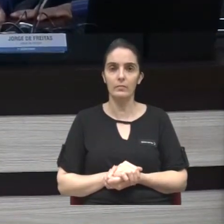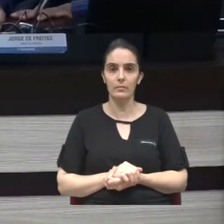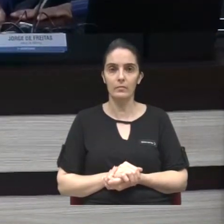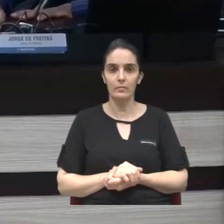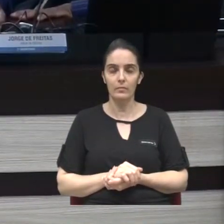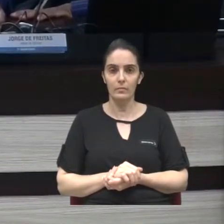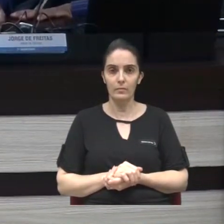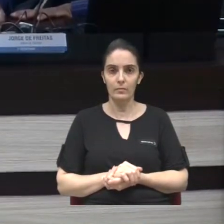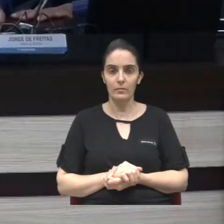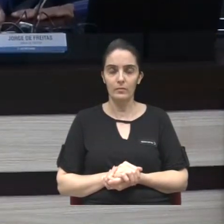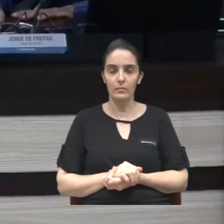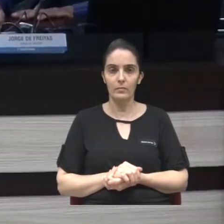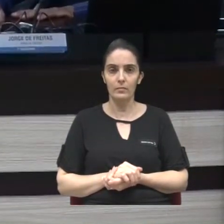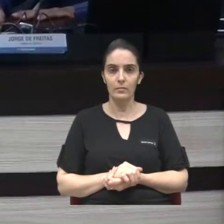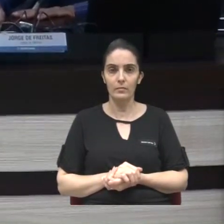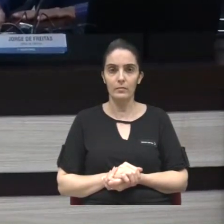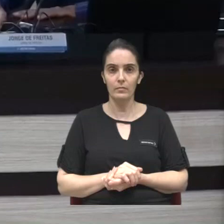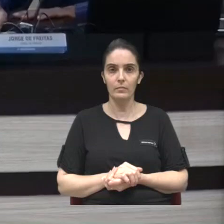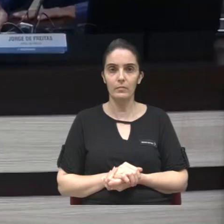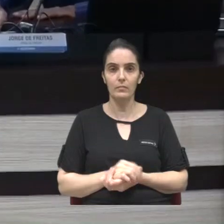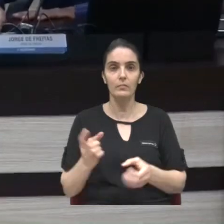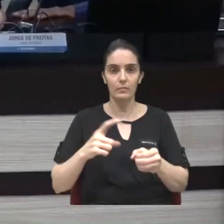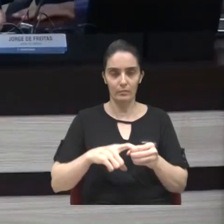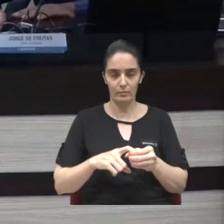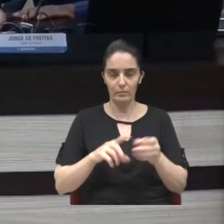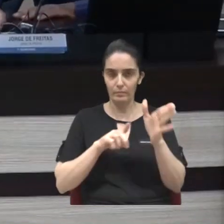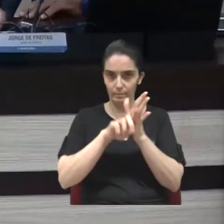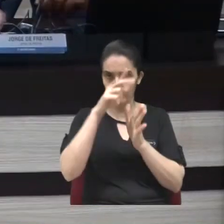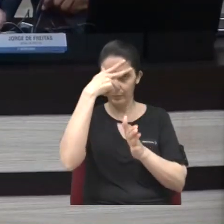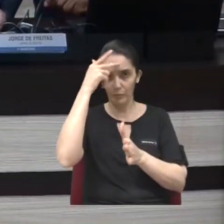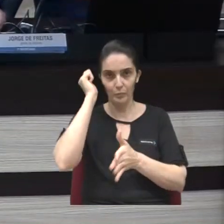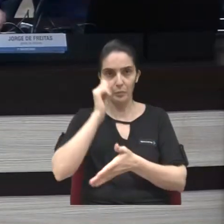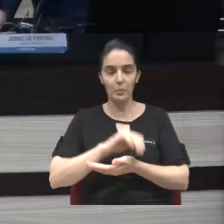Voltamos agora aos requerimentos.